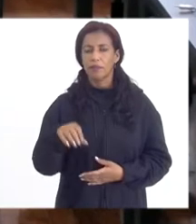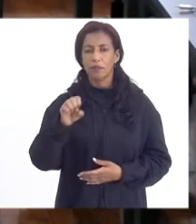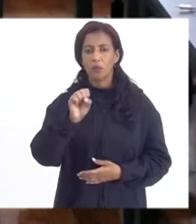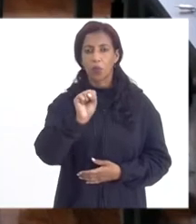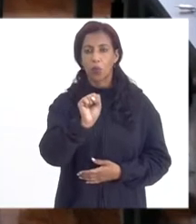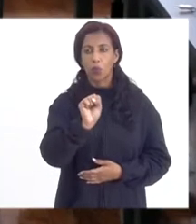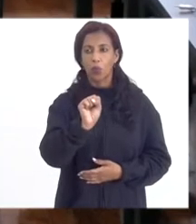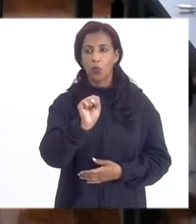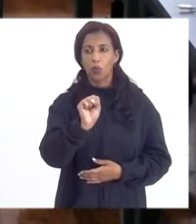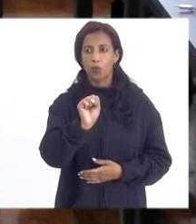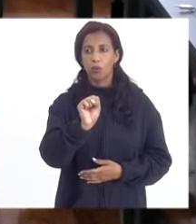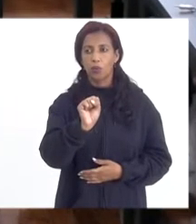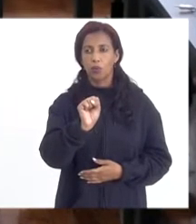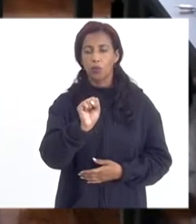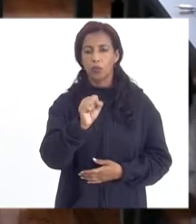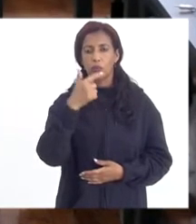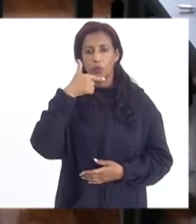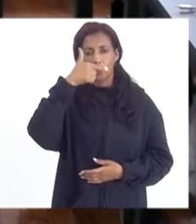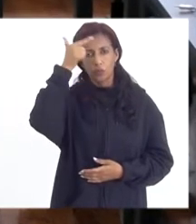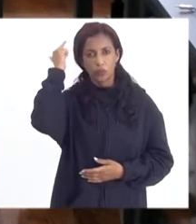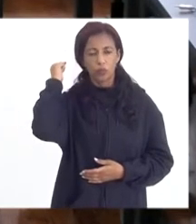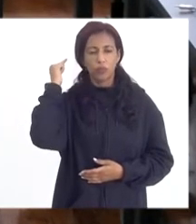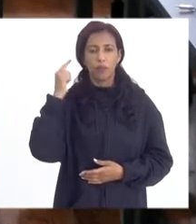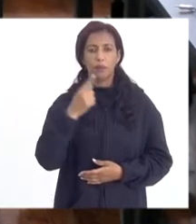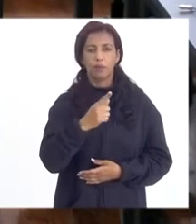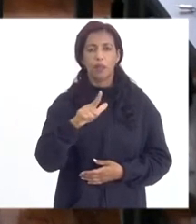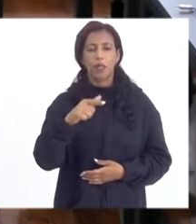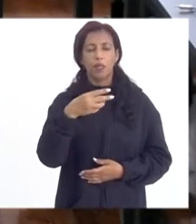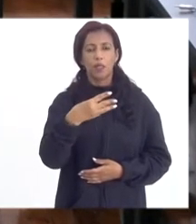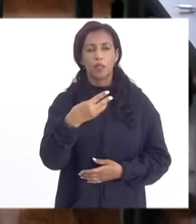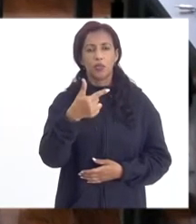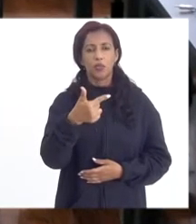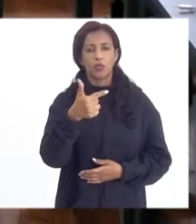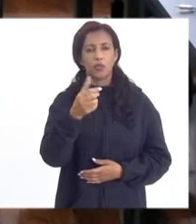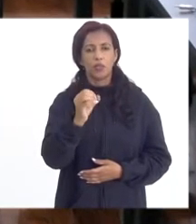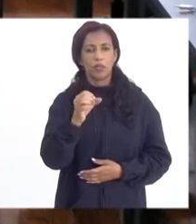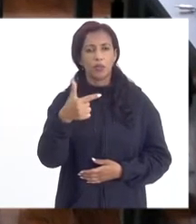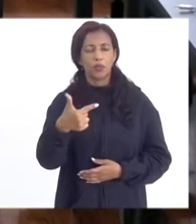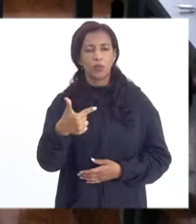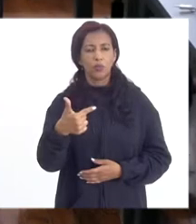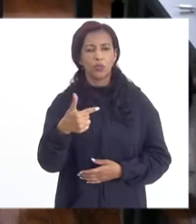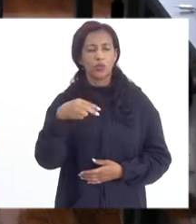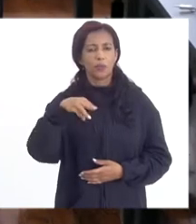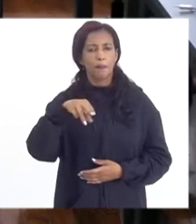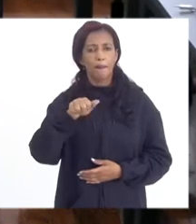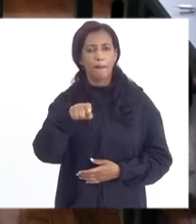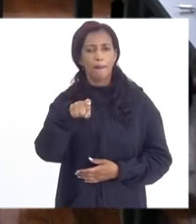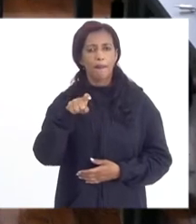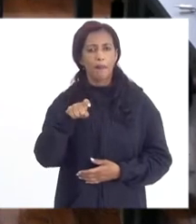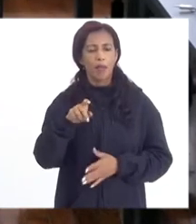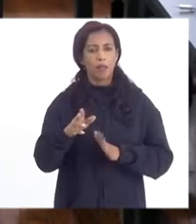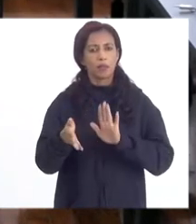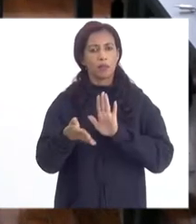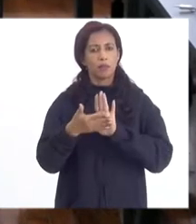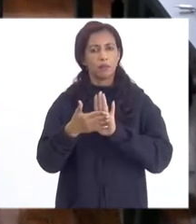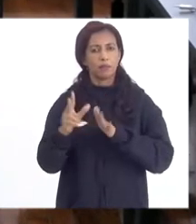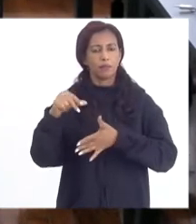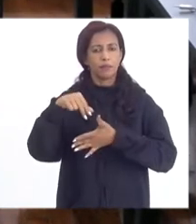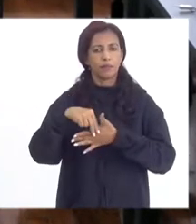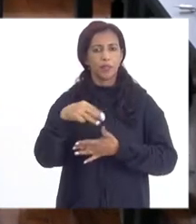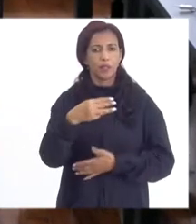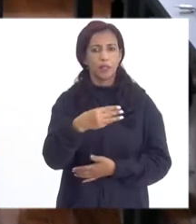Oitavo da pauta, relator deputado Luiz Paulo, projeto de lei 3202/2020, autoria deputado Max Lemos, o parecer pela anexação ao projeto de